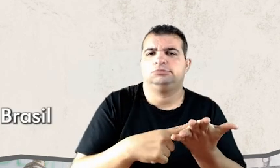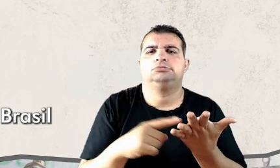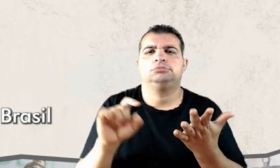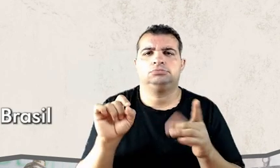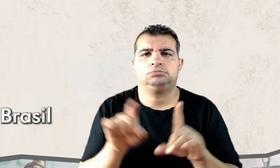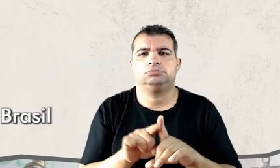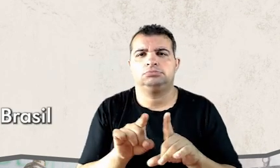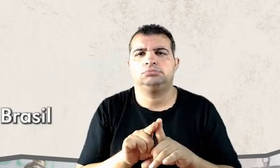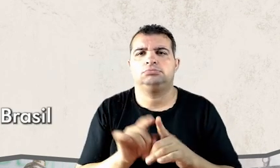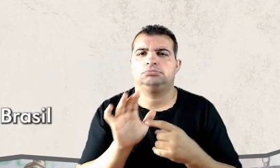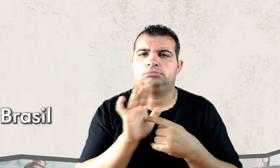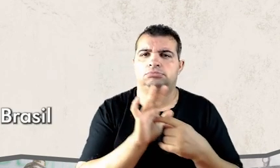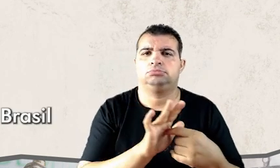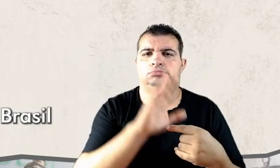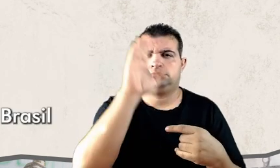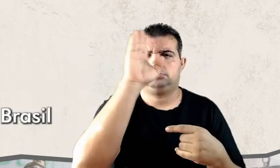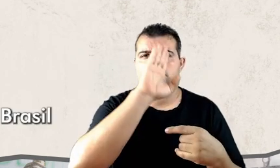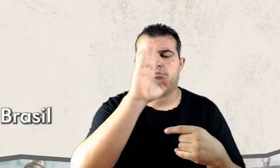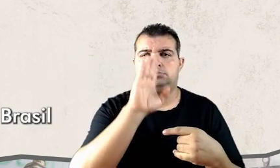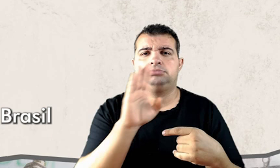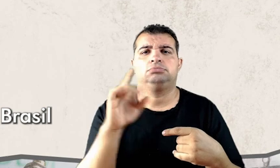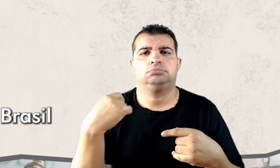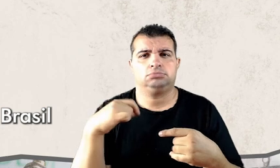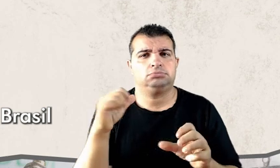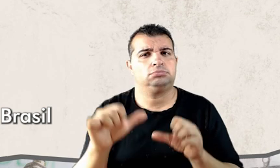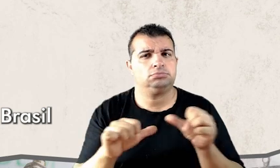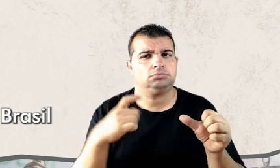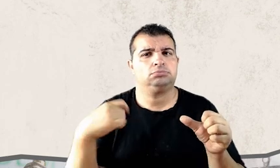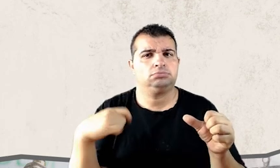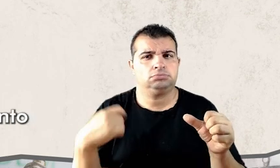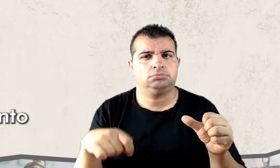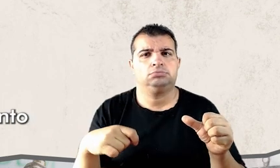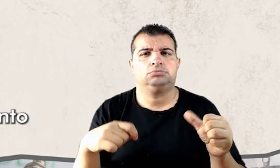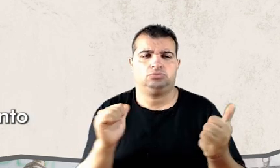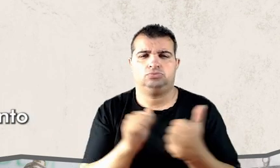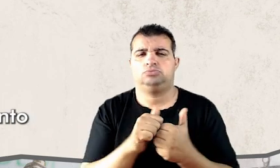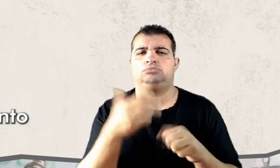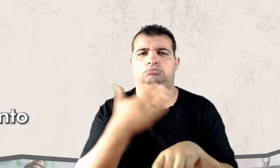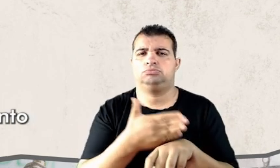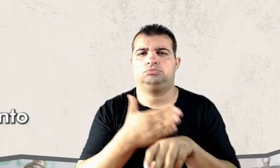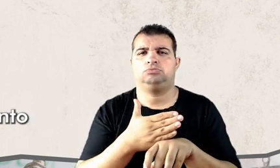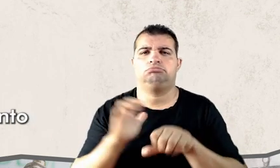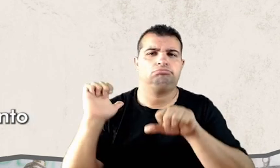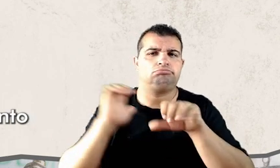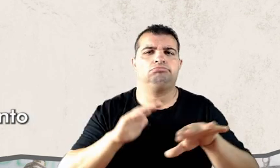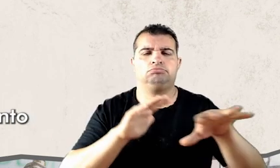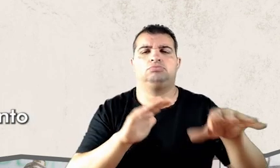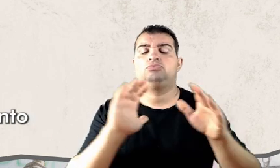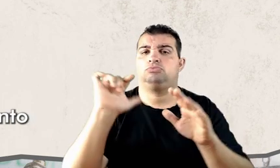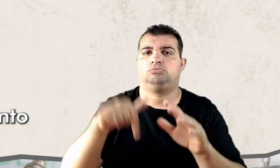compromisso com mostrar um Brasil que precisa ser mudado, né? Que se integra a todo o